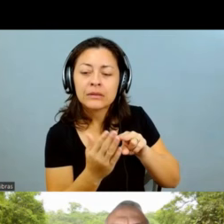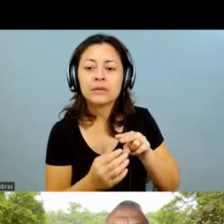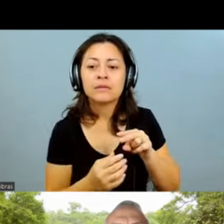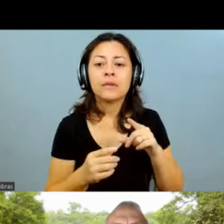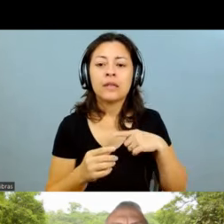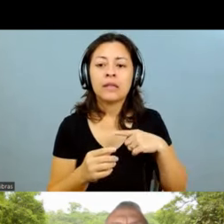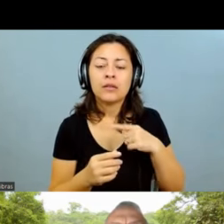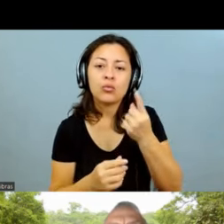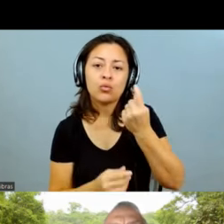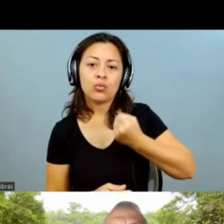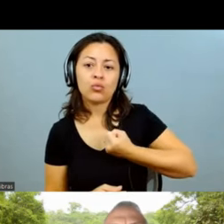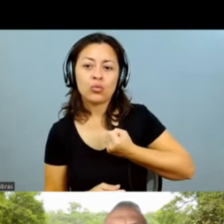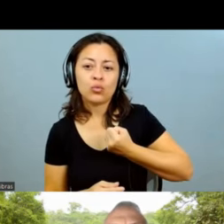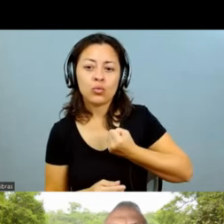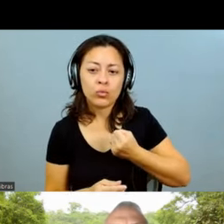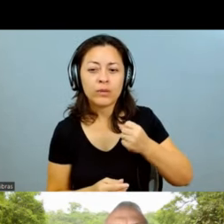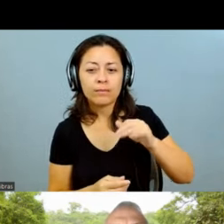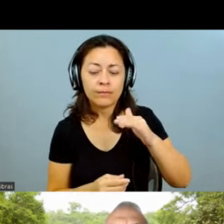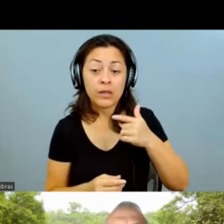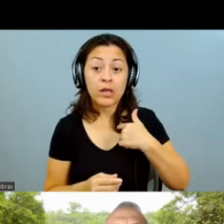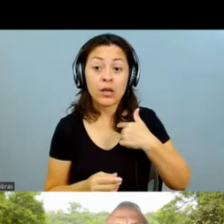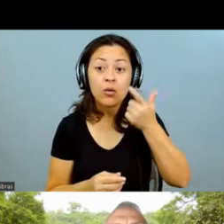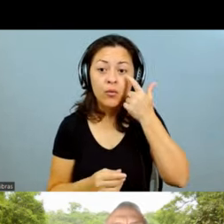eu vou atualizar o número